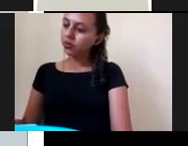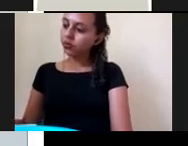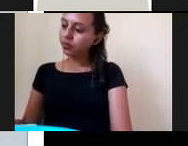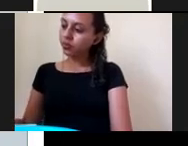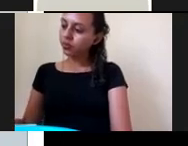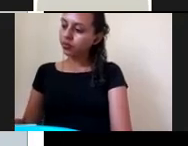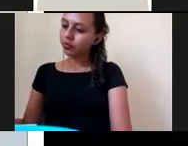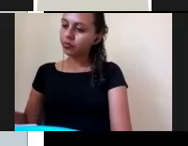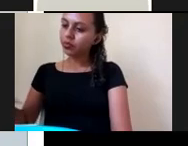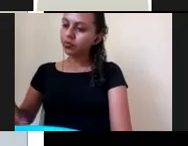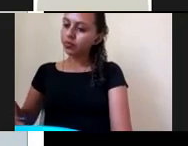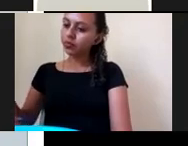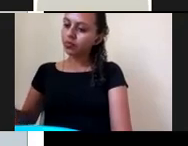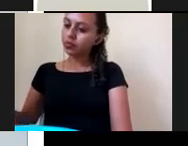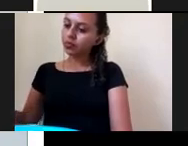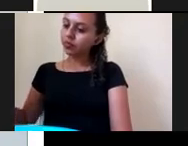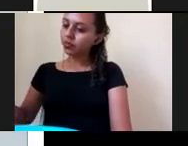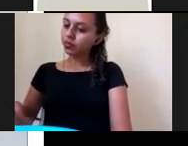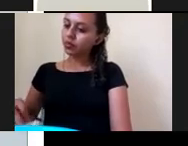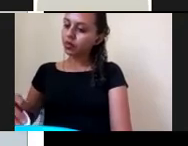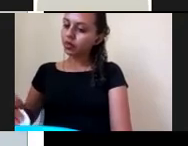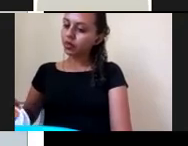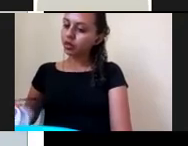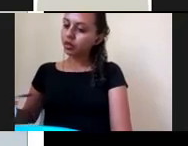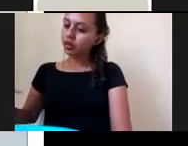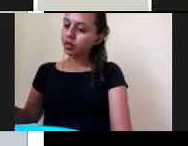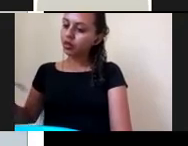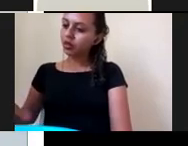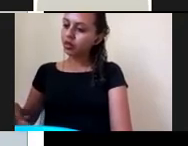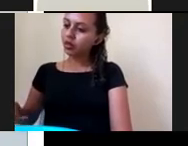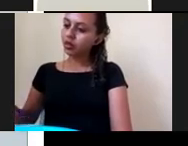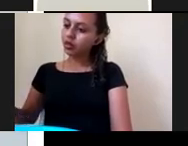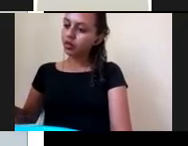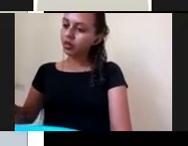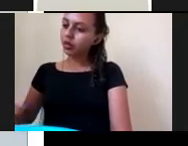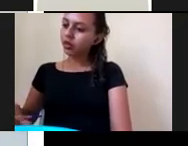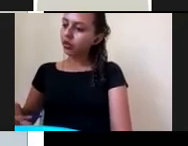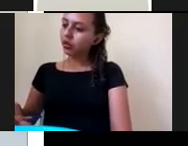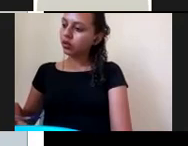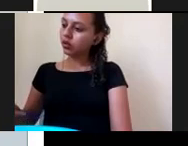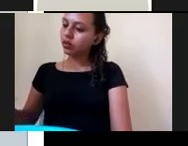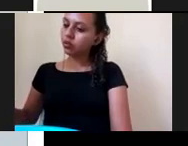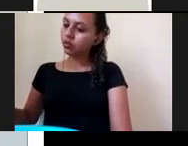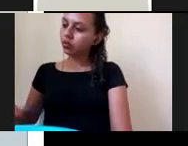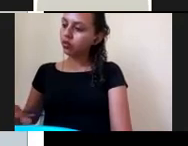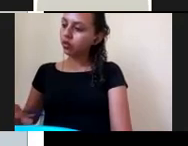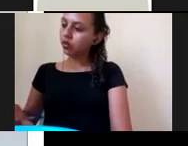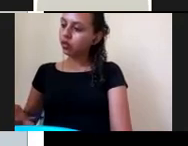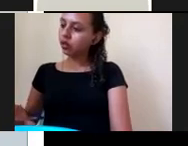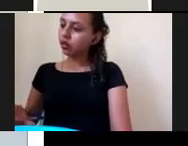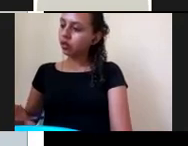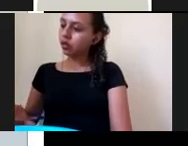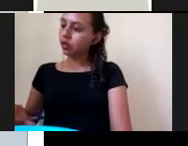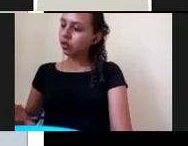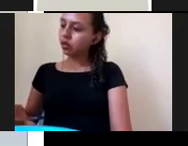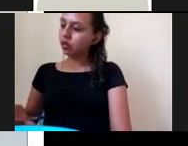palpação. O terceiro, percussão. E o quarto, ausculta,